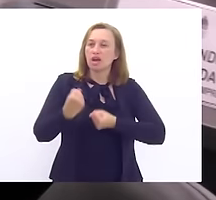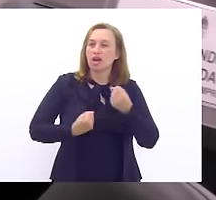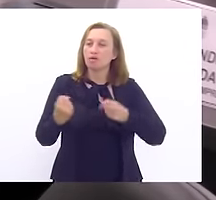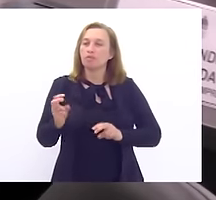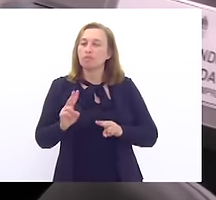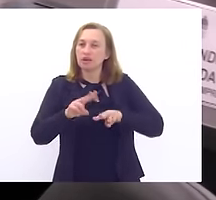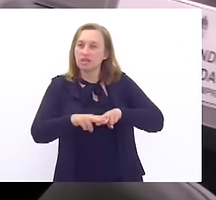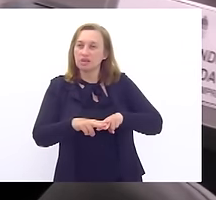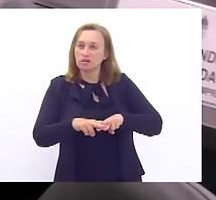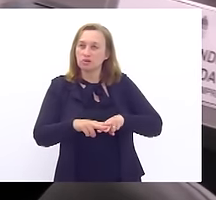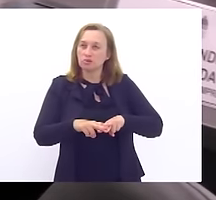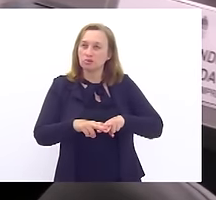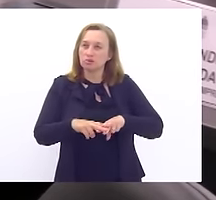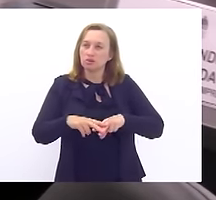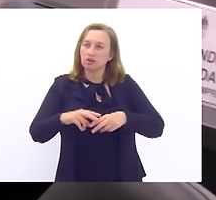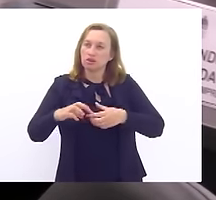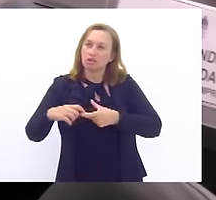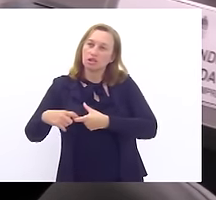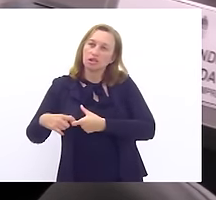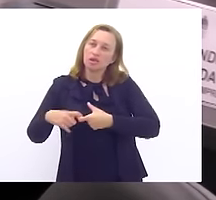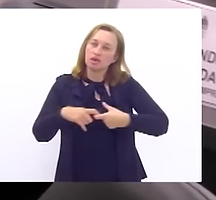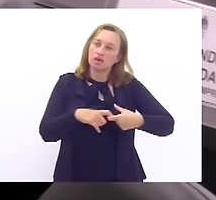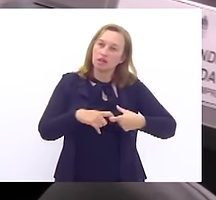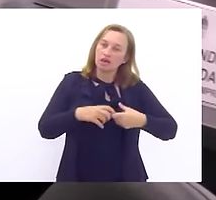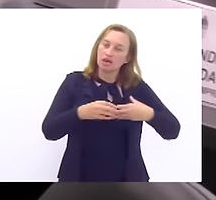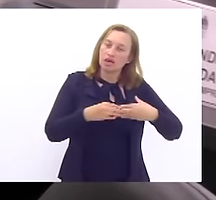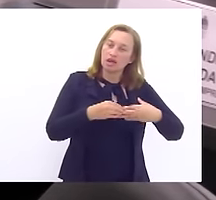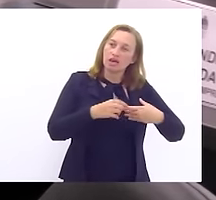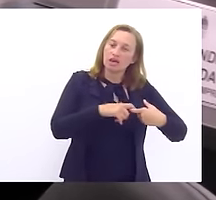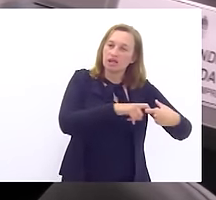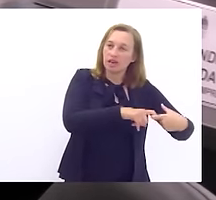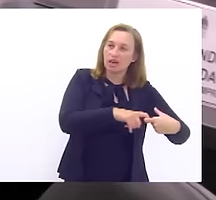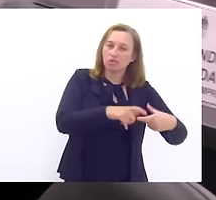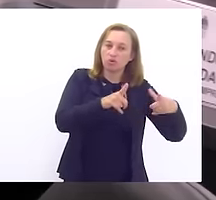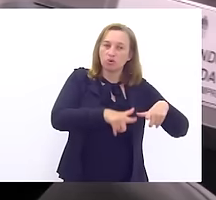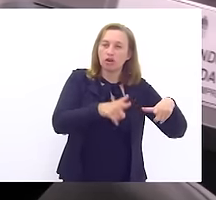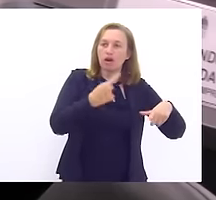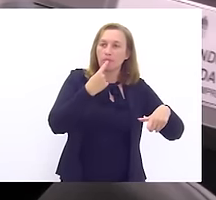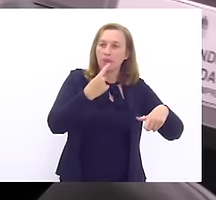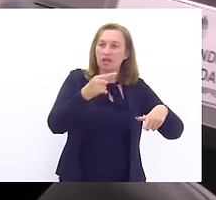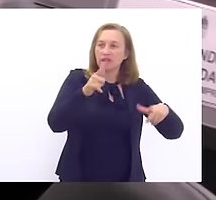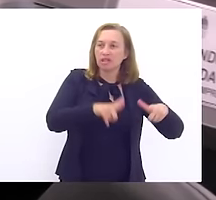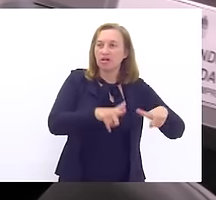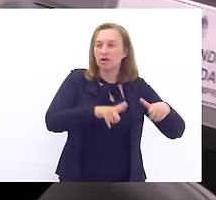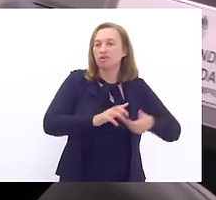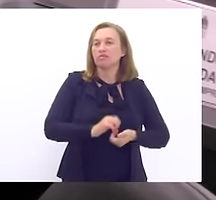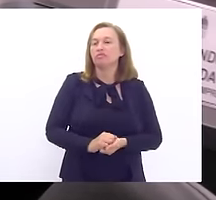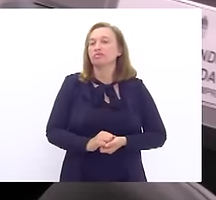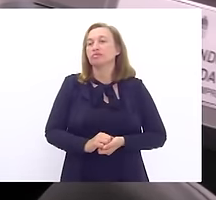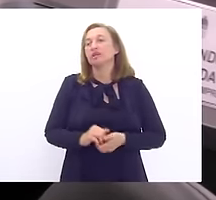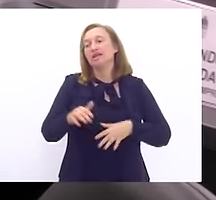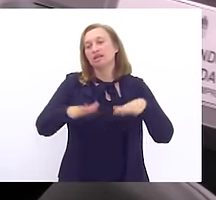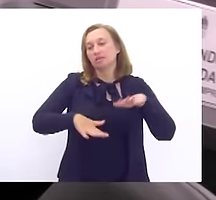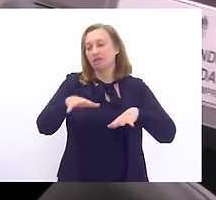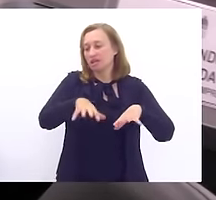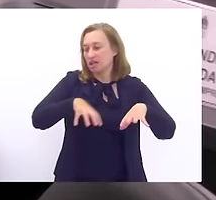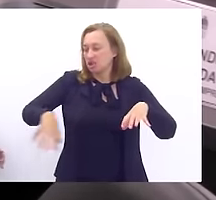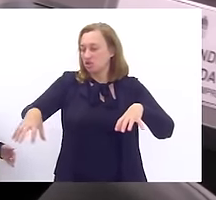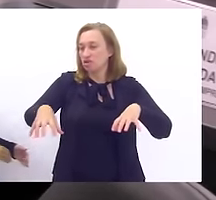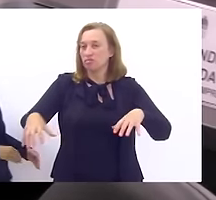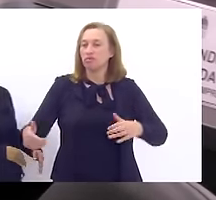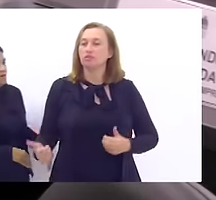nesse sentido é levado para o local onde é mais próximo daquele posto aí tem por região obviamente